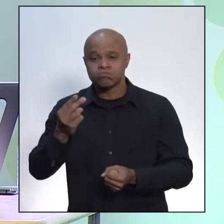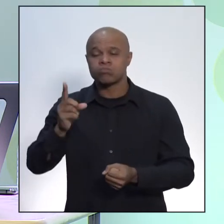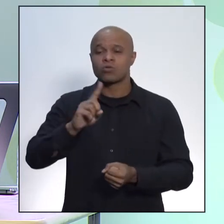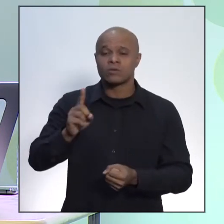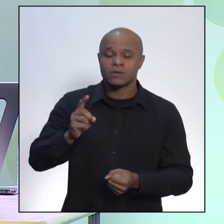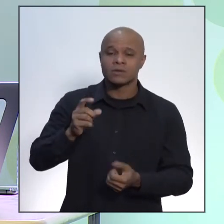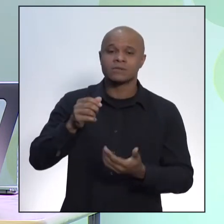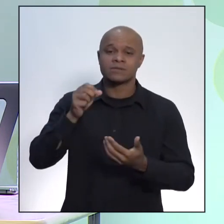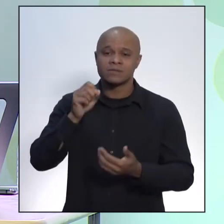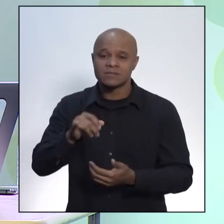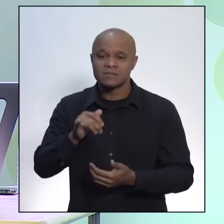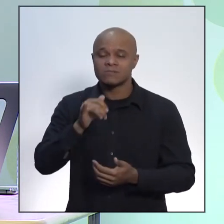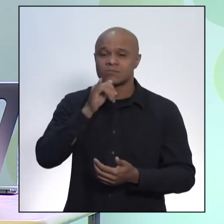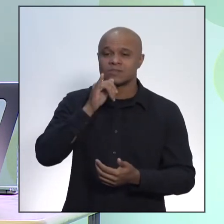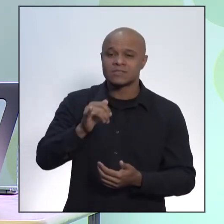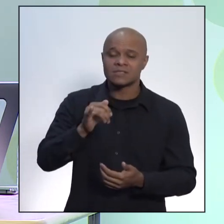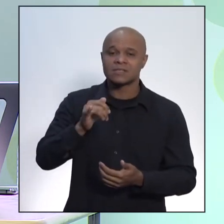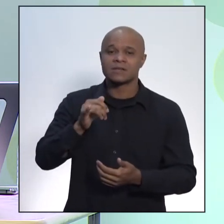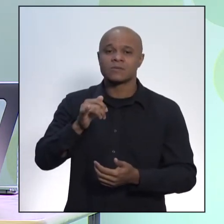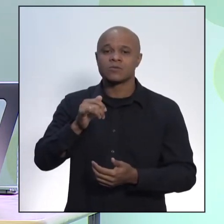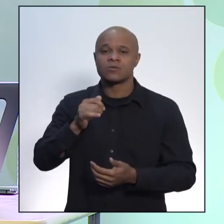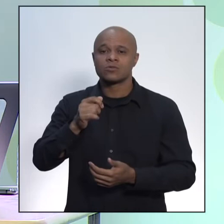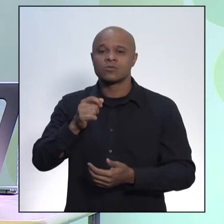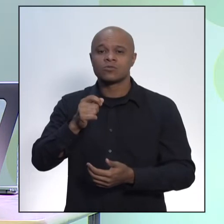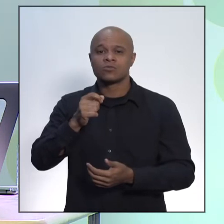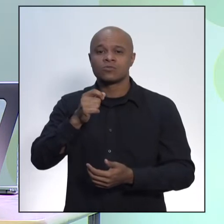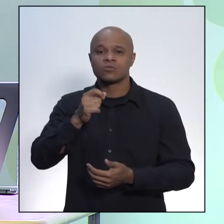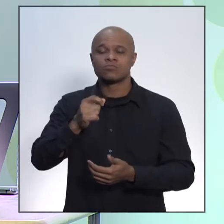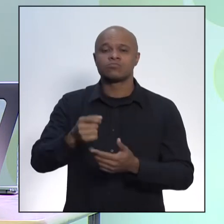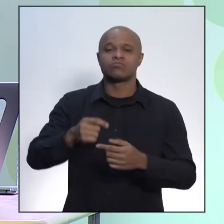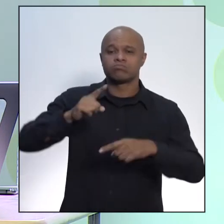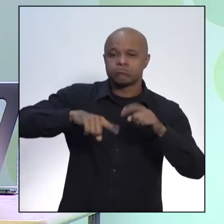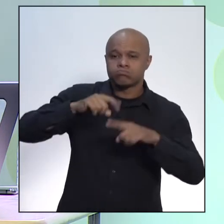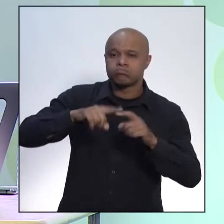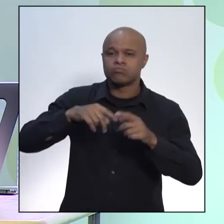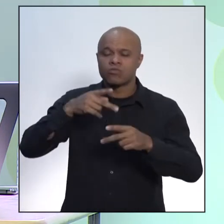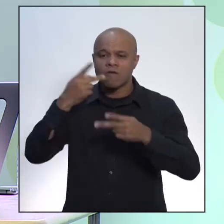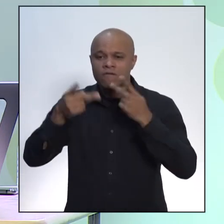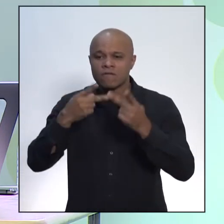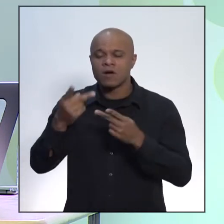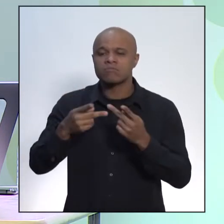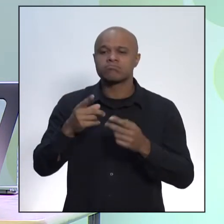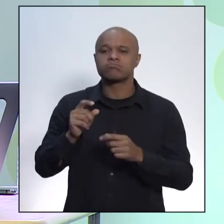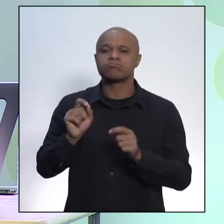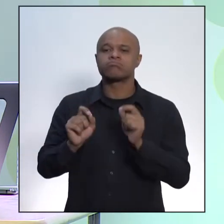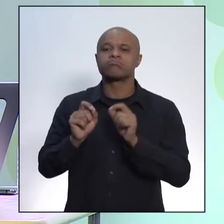exemplo, se ele foi ofendido? Quais casos merecem ser reportados para a escola?